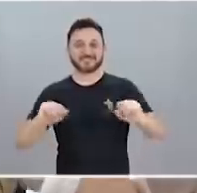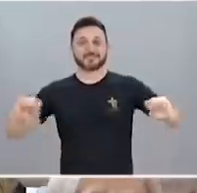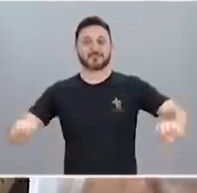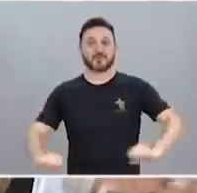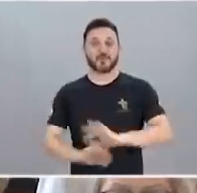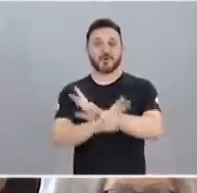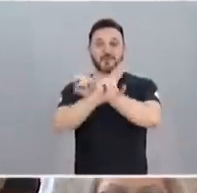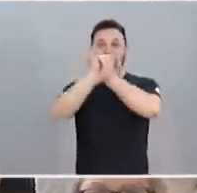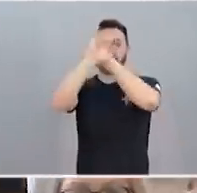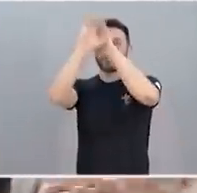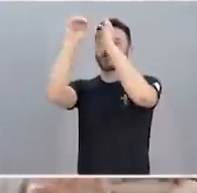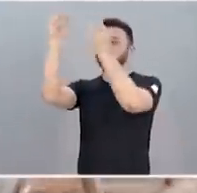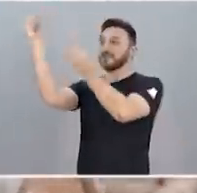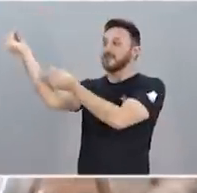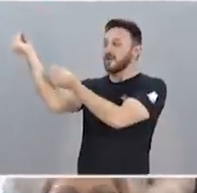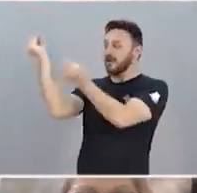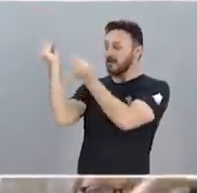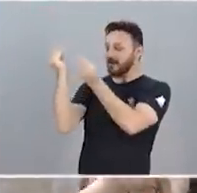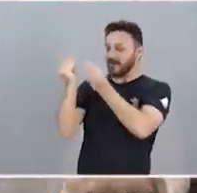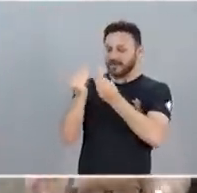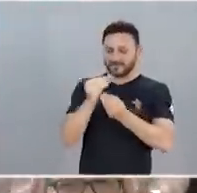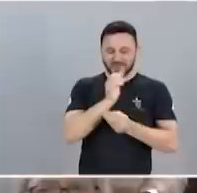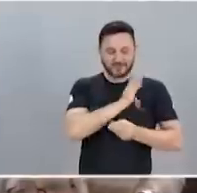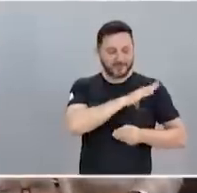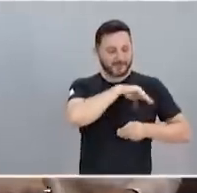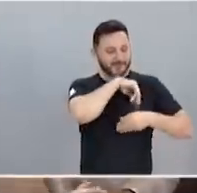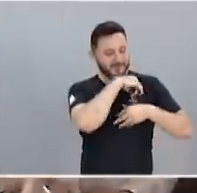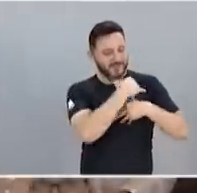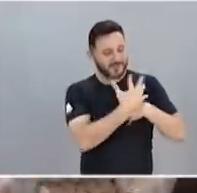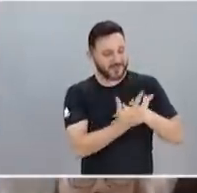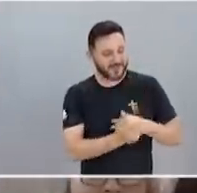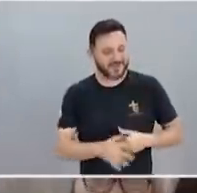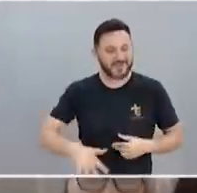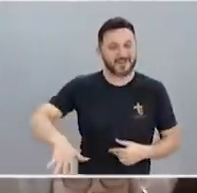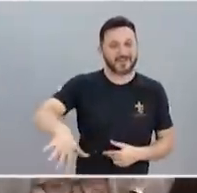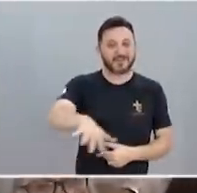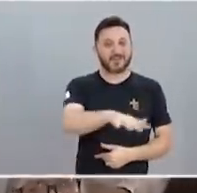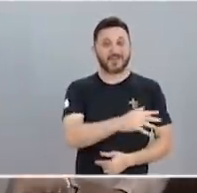e sua glória encherá este